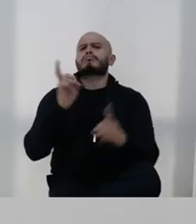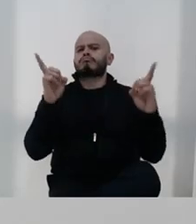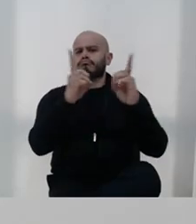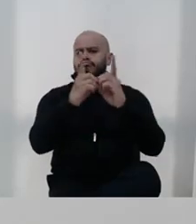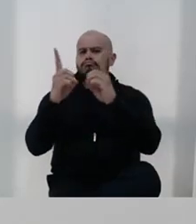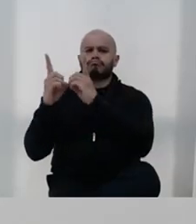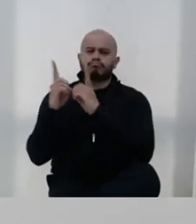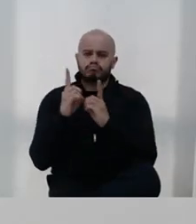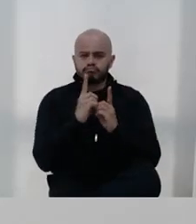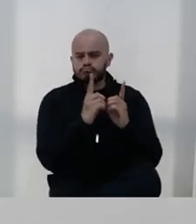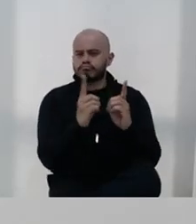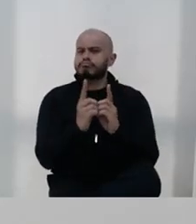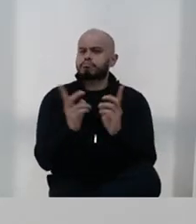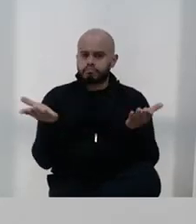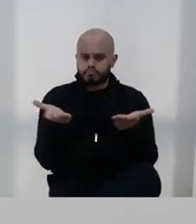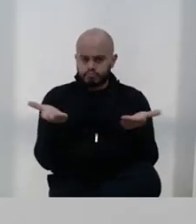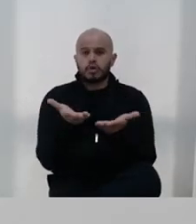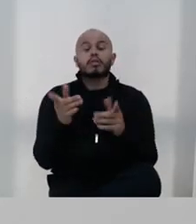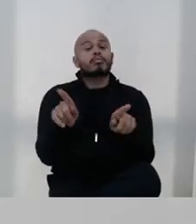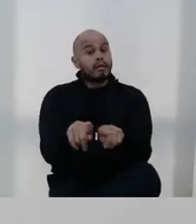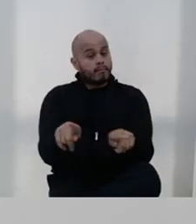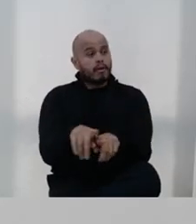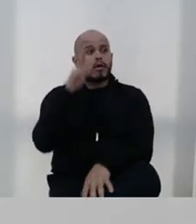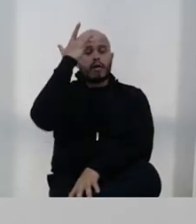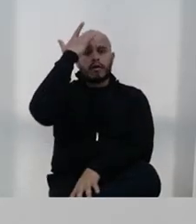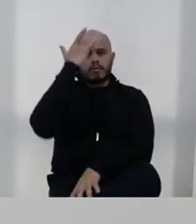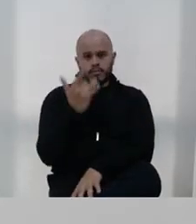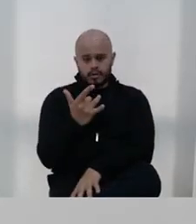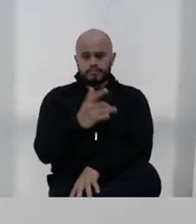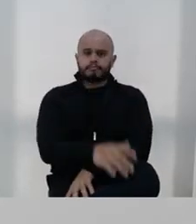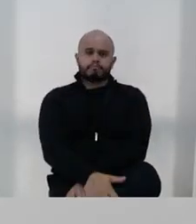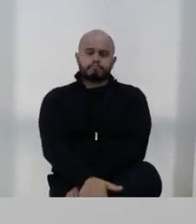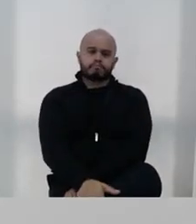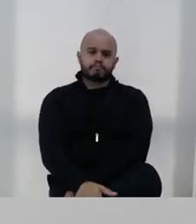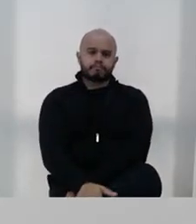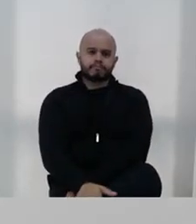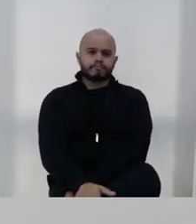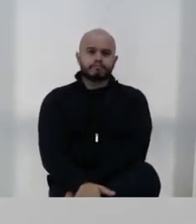tanto na data de hoje, como também na data de amanhã.